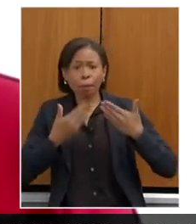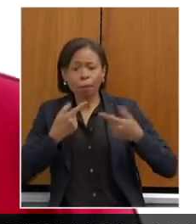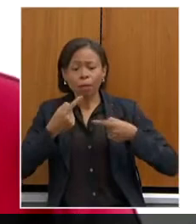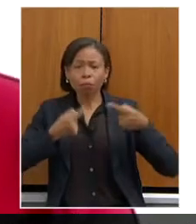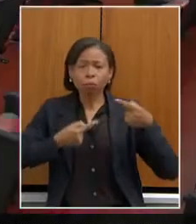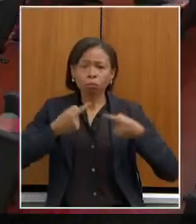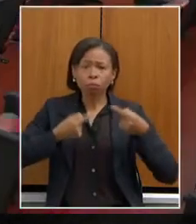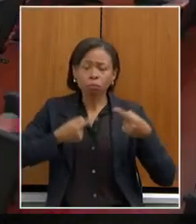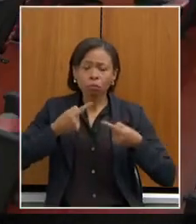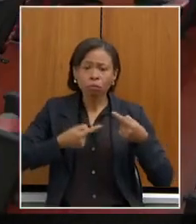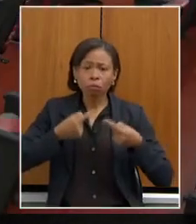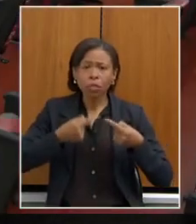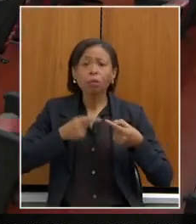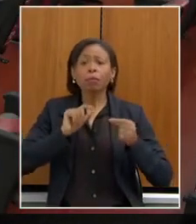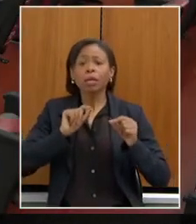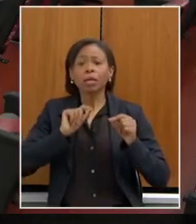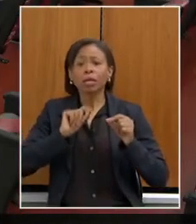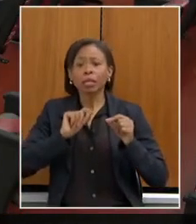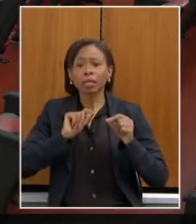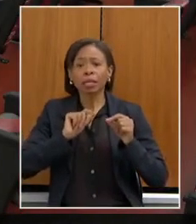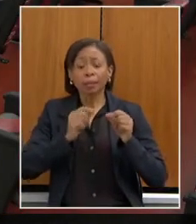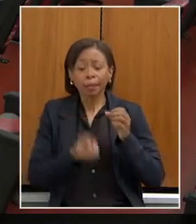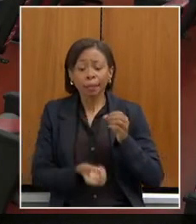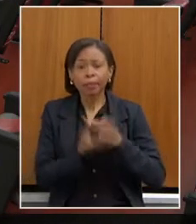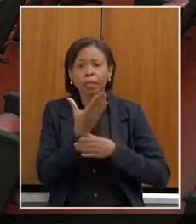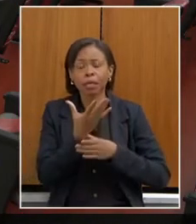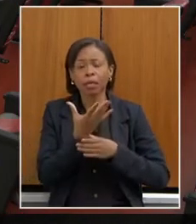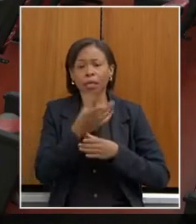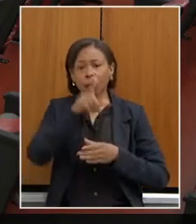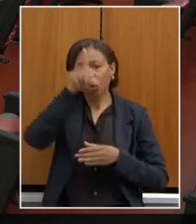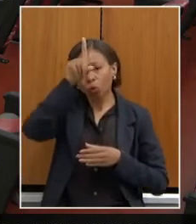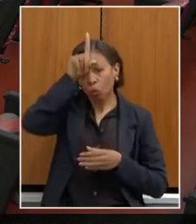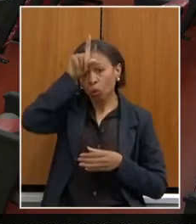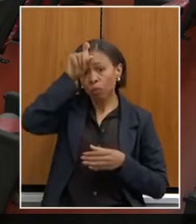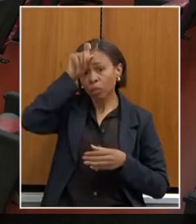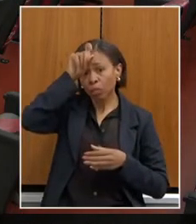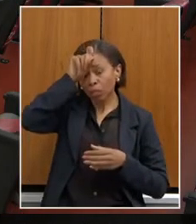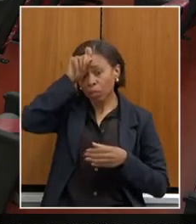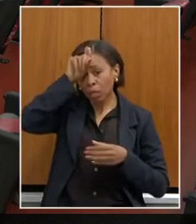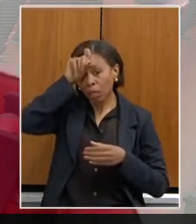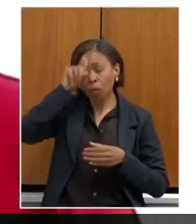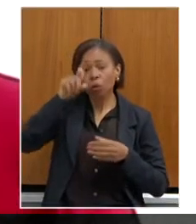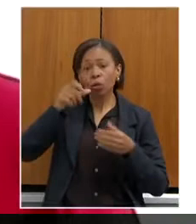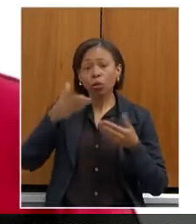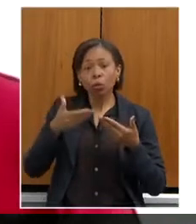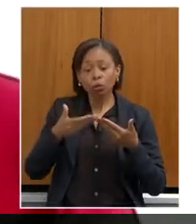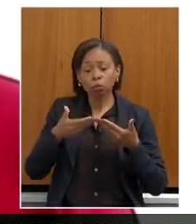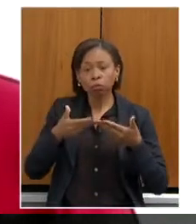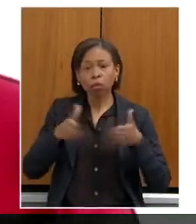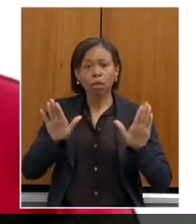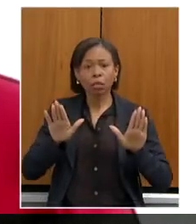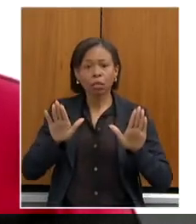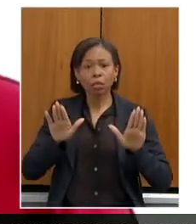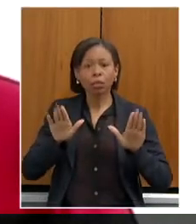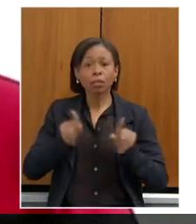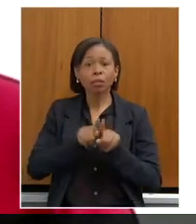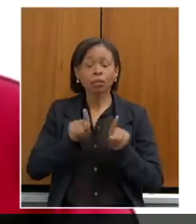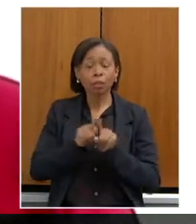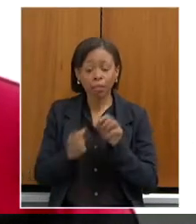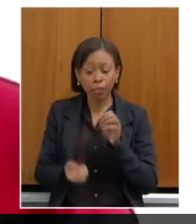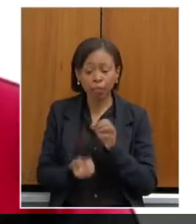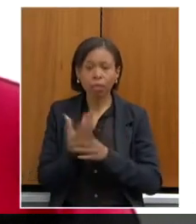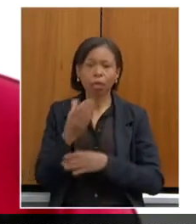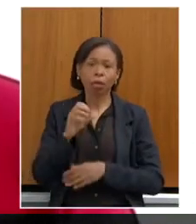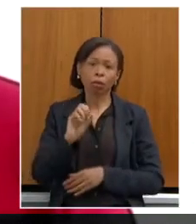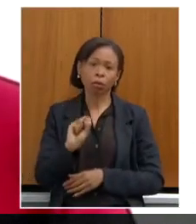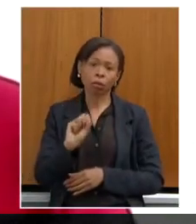viabilizar a implementação de um hospital de porta aberta e a consequente instalação do SAMU na região